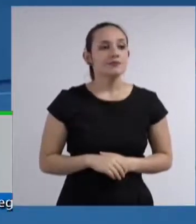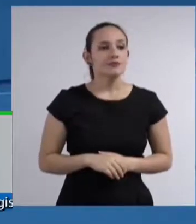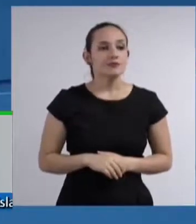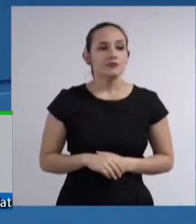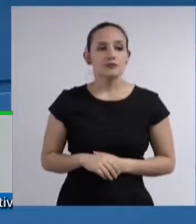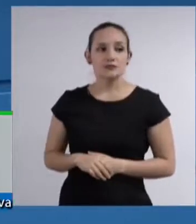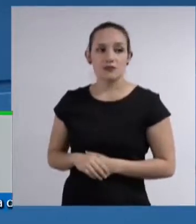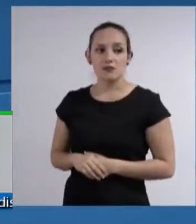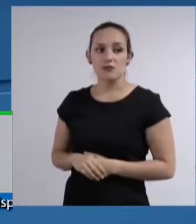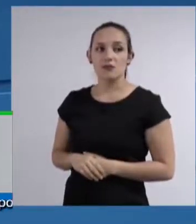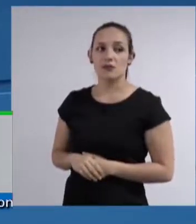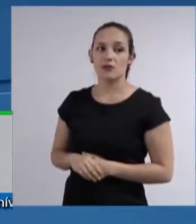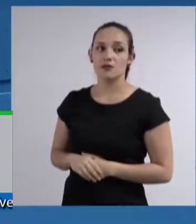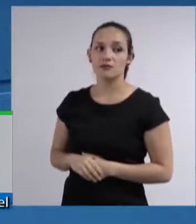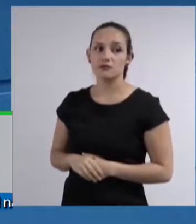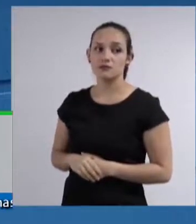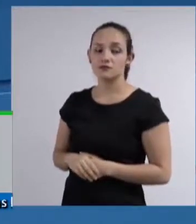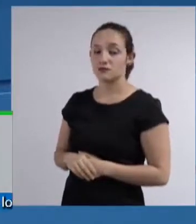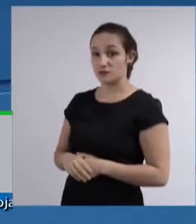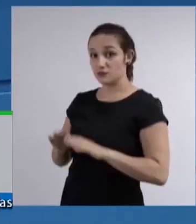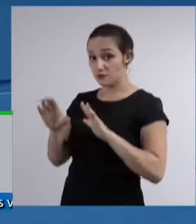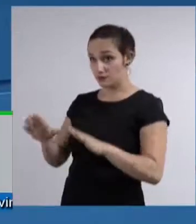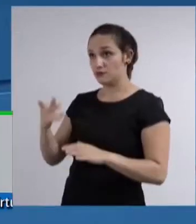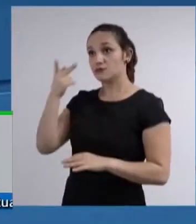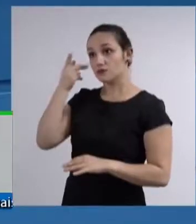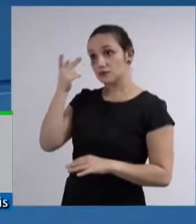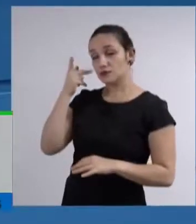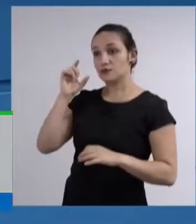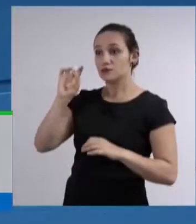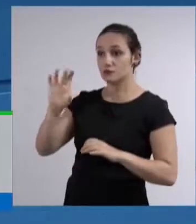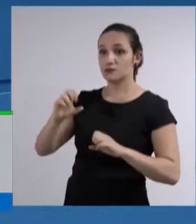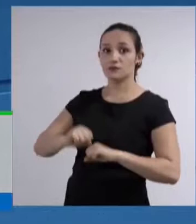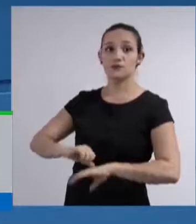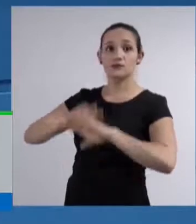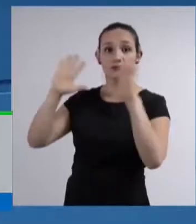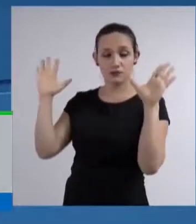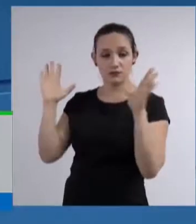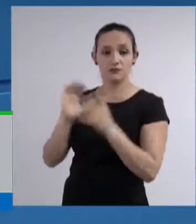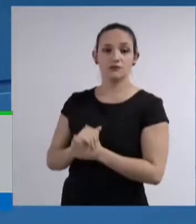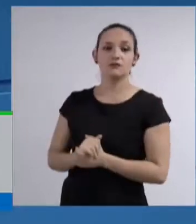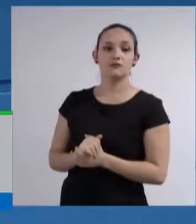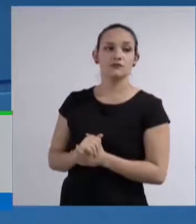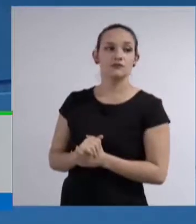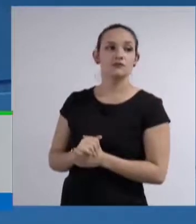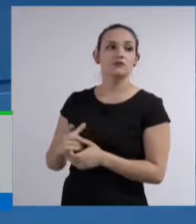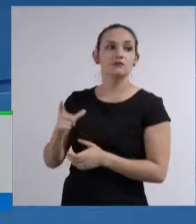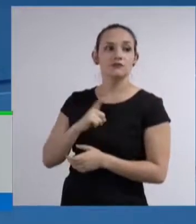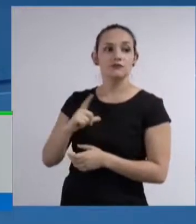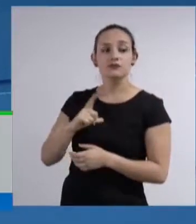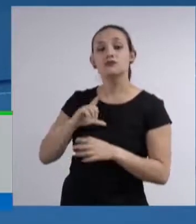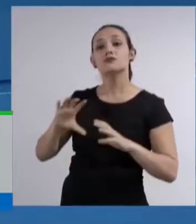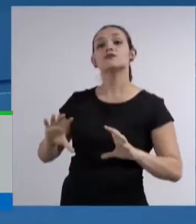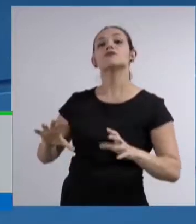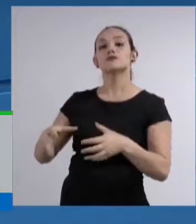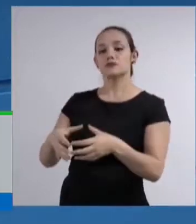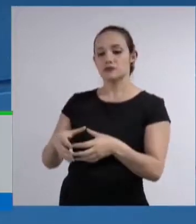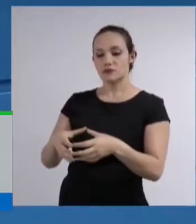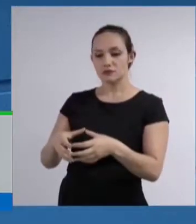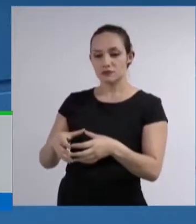Kemp, apenas para esclarecer que existe uma comissão